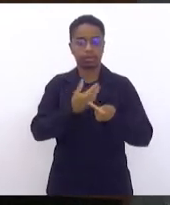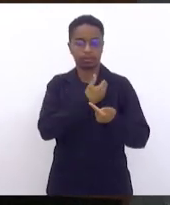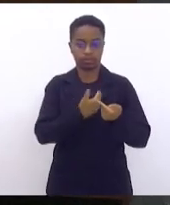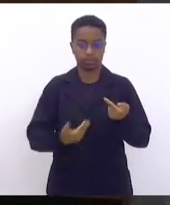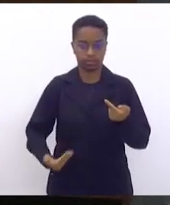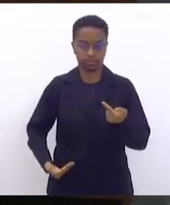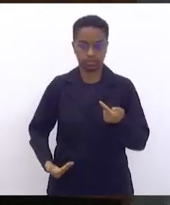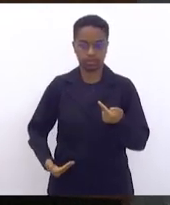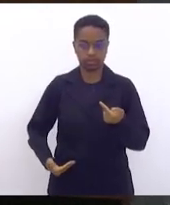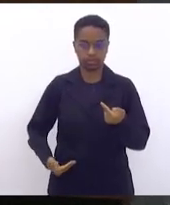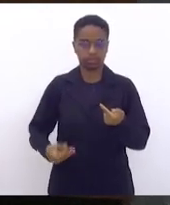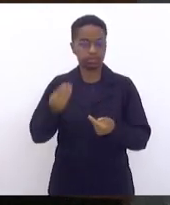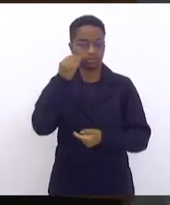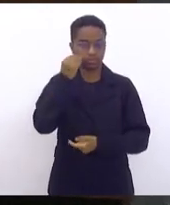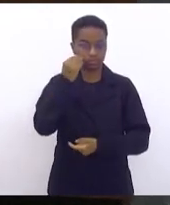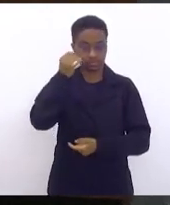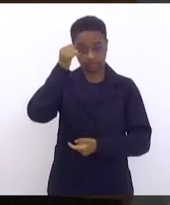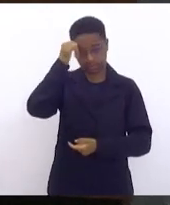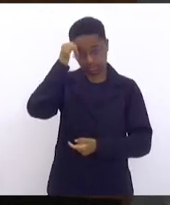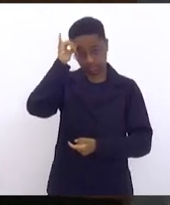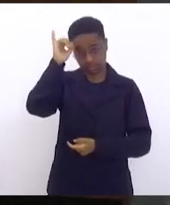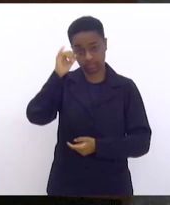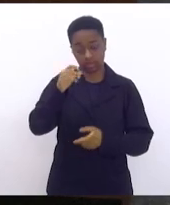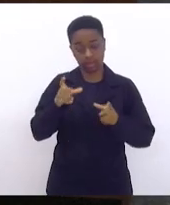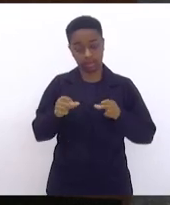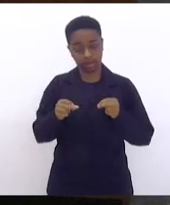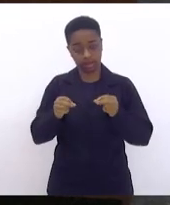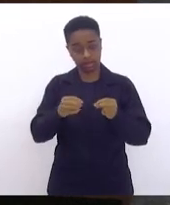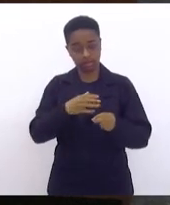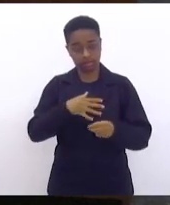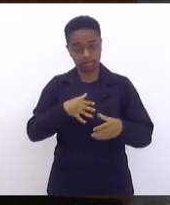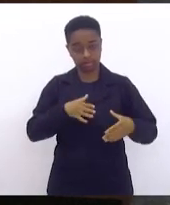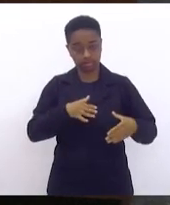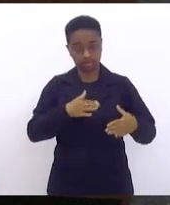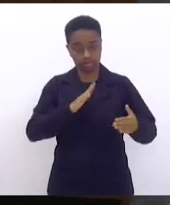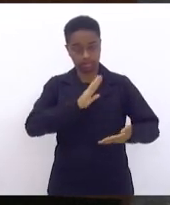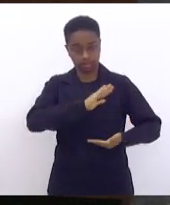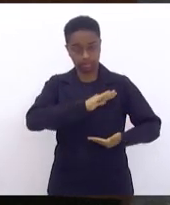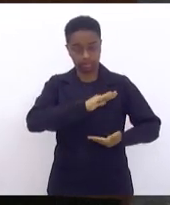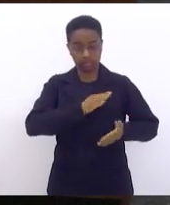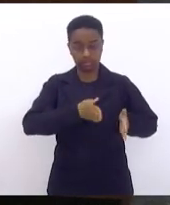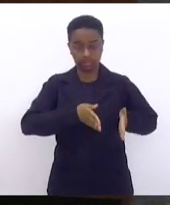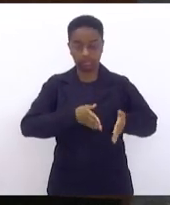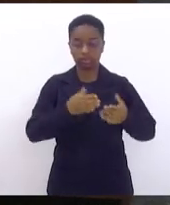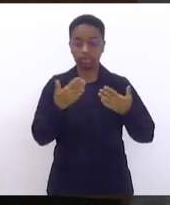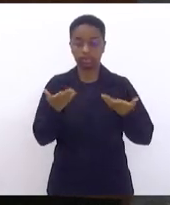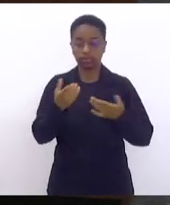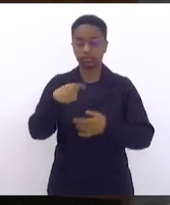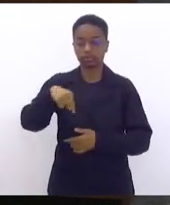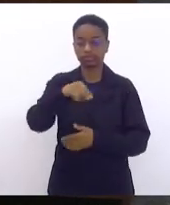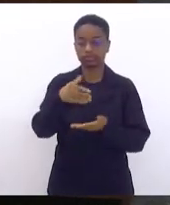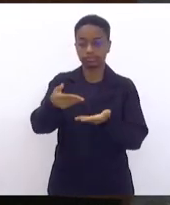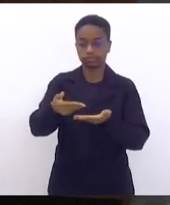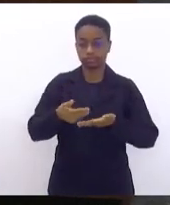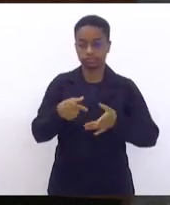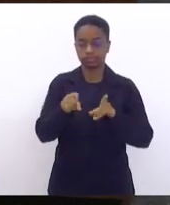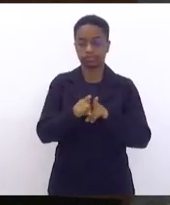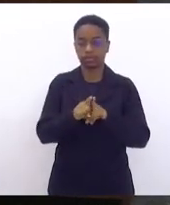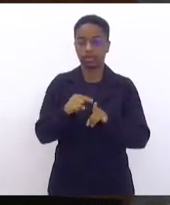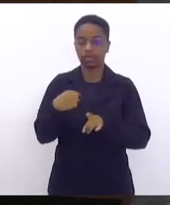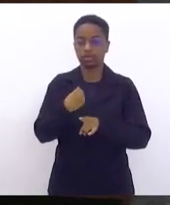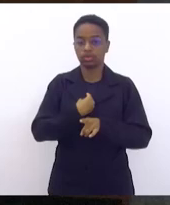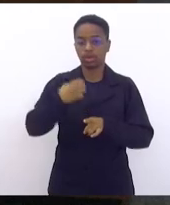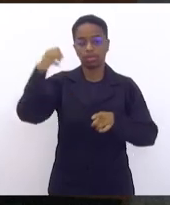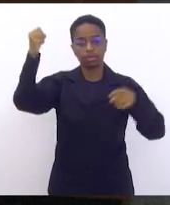públicas para a prevenção do câncer de mama. Então, fica todo mundo convidado, vamos iluminar